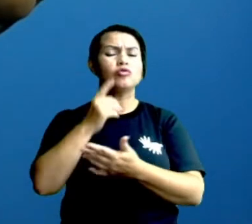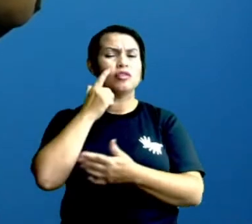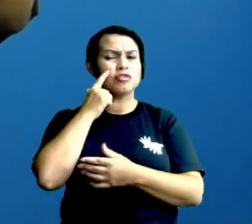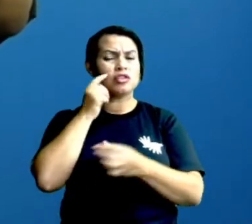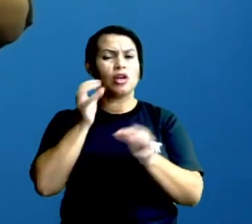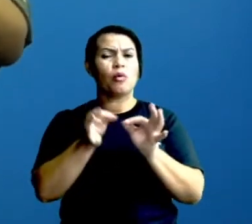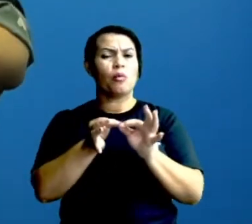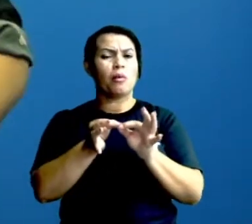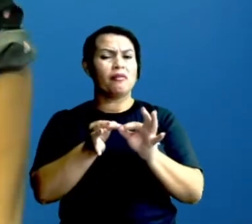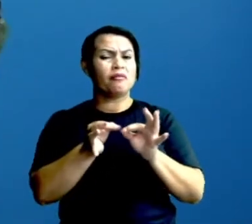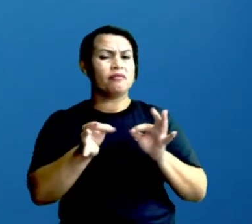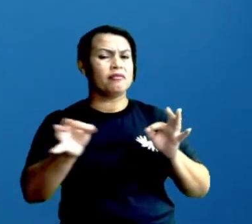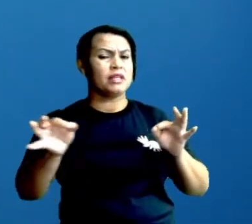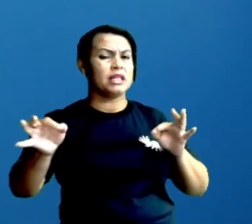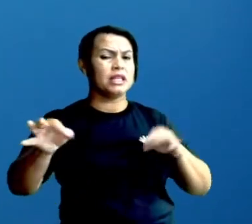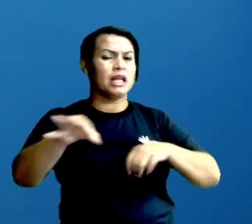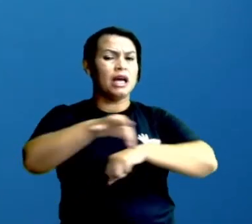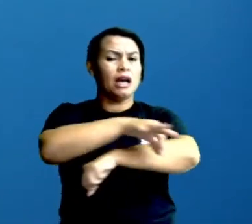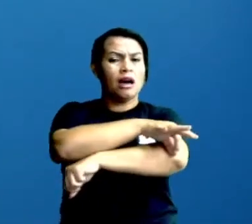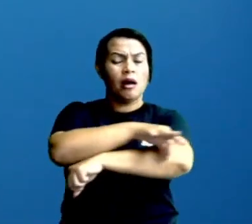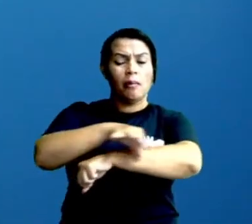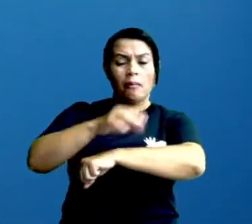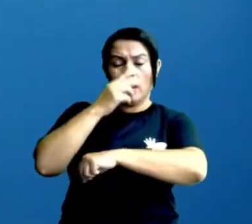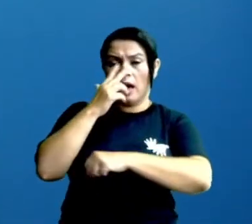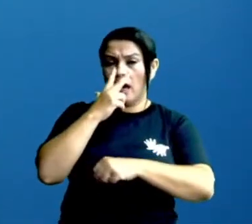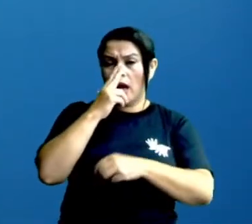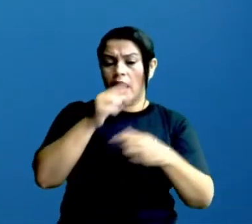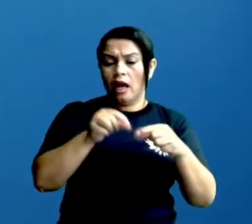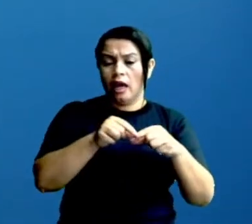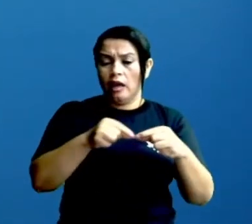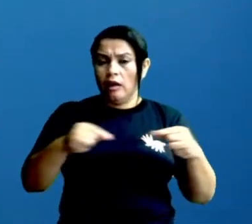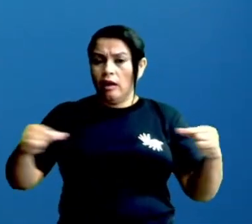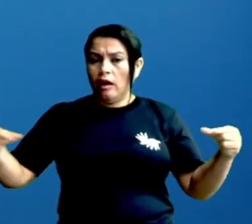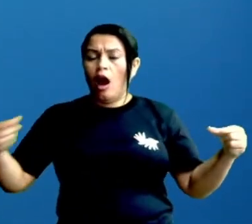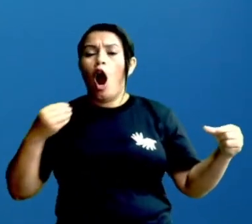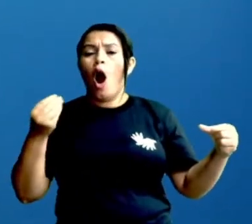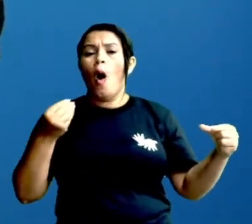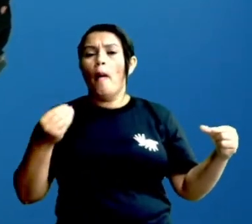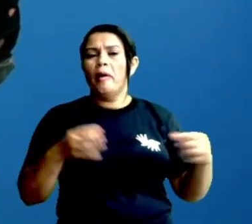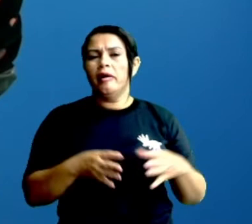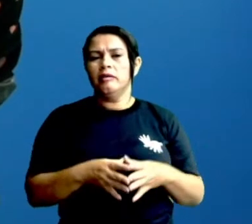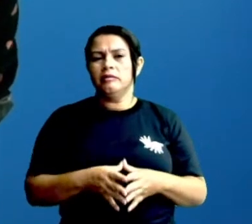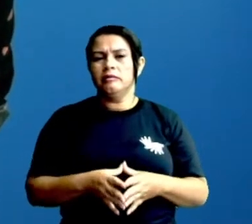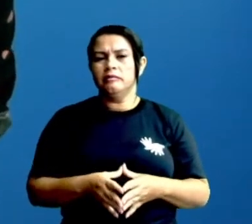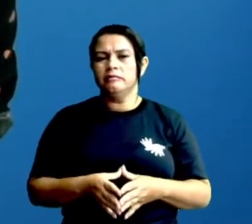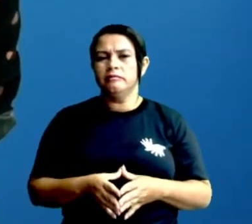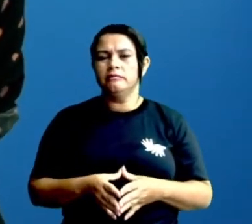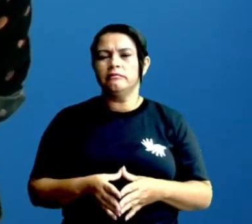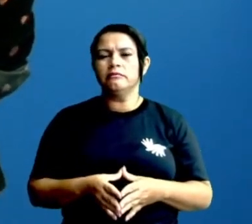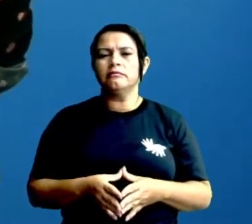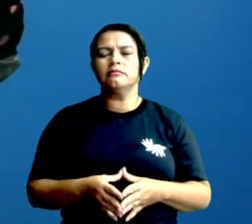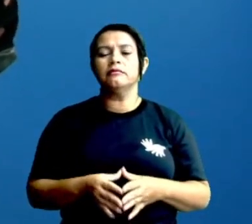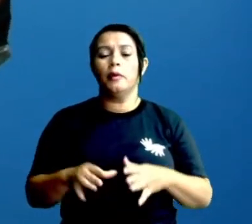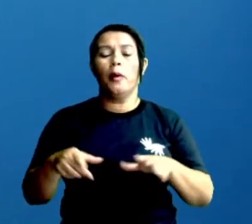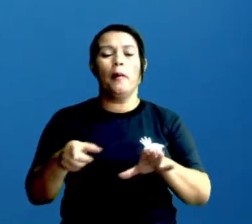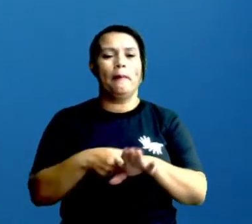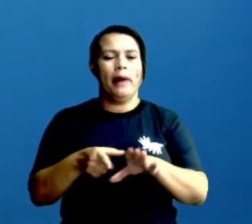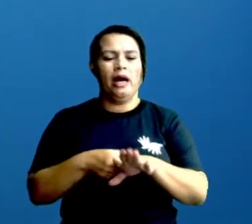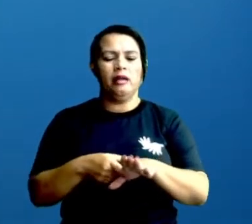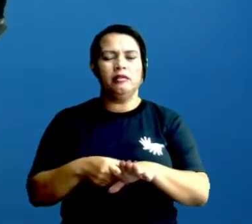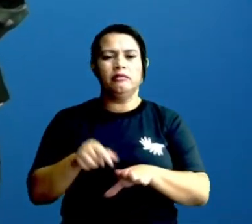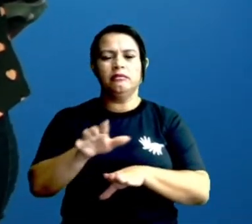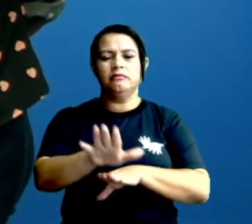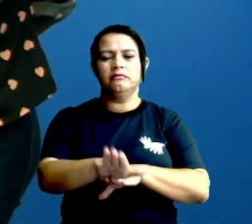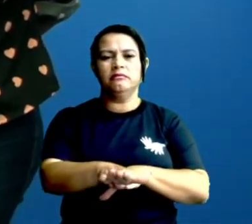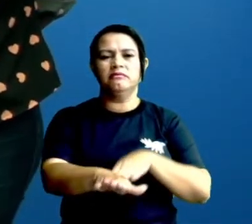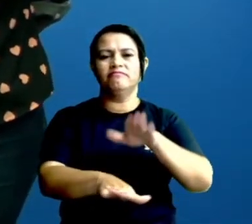tá? Mas não é muito comum, não. O que é que eles fazem? Qual é a medida que eles fazem? Eles fazem o quê? Eles dão os